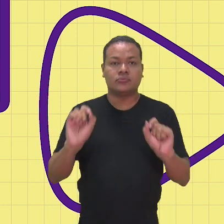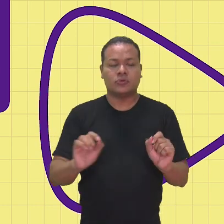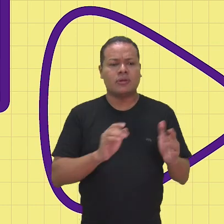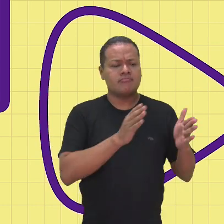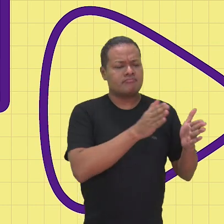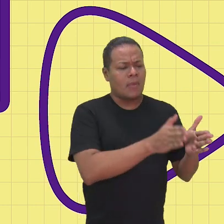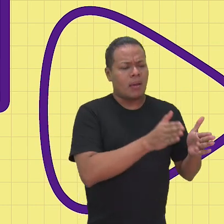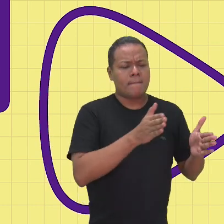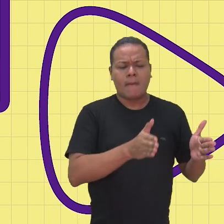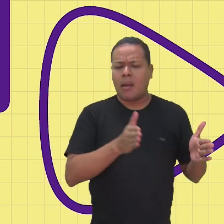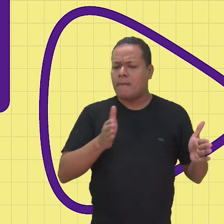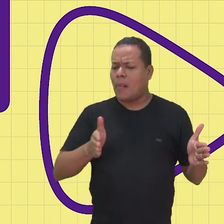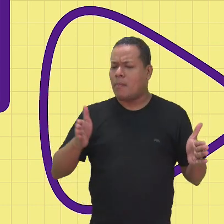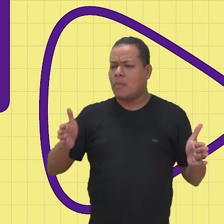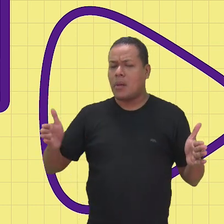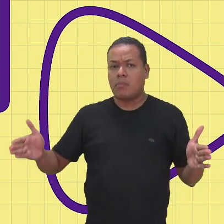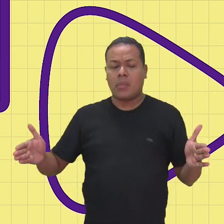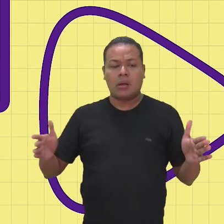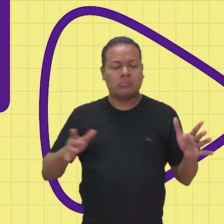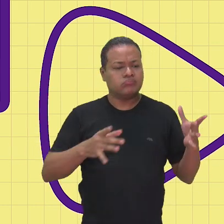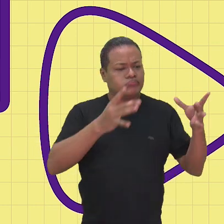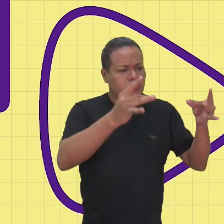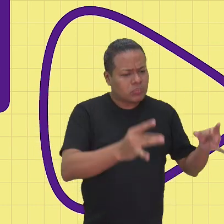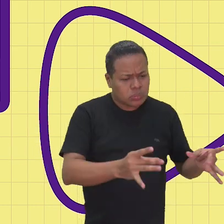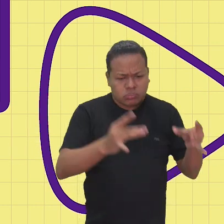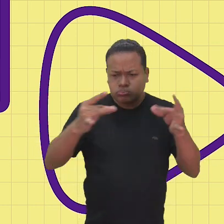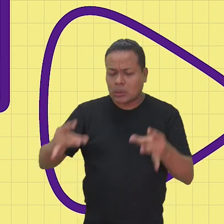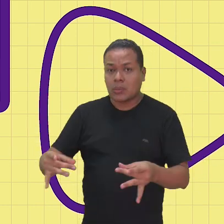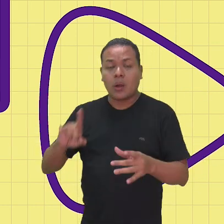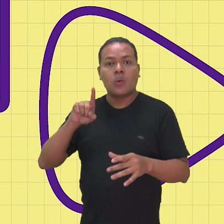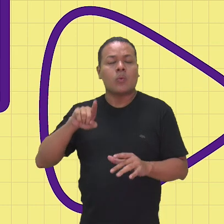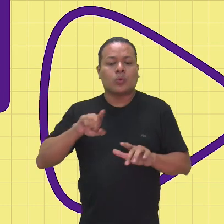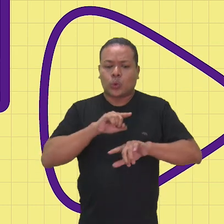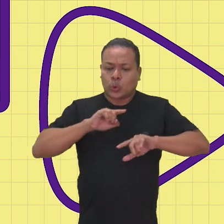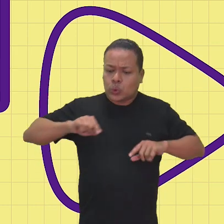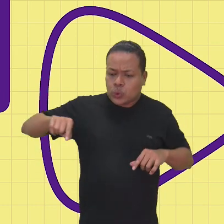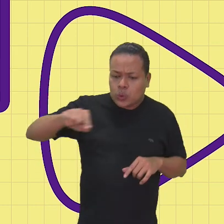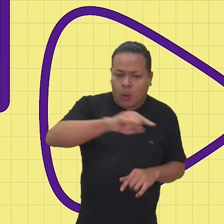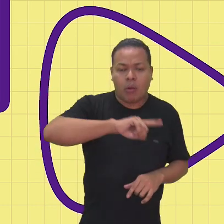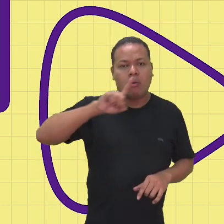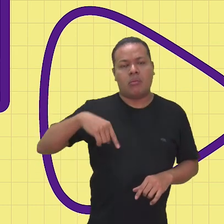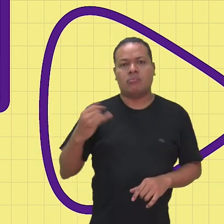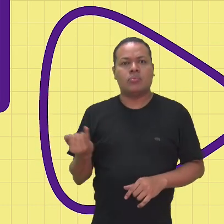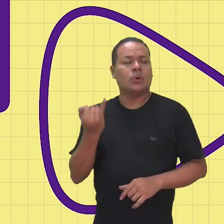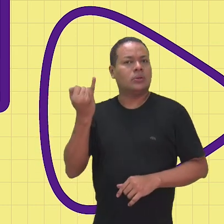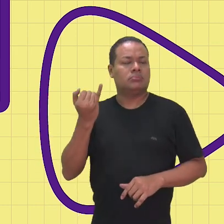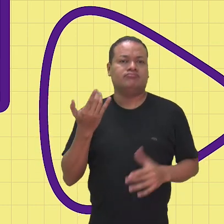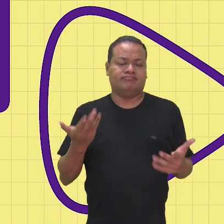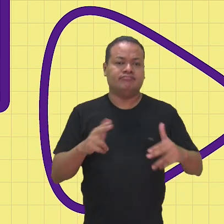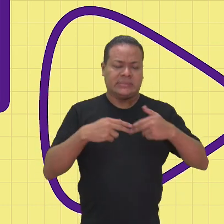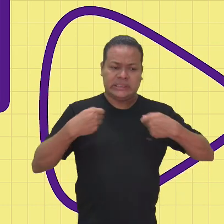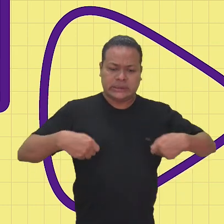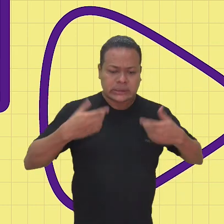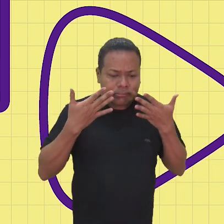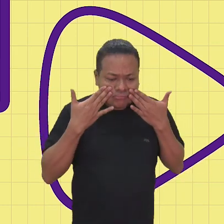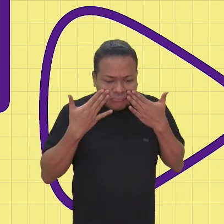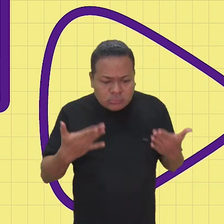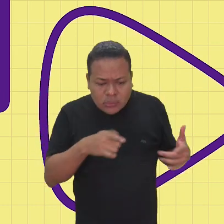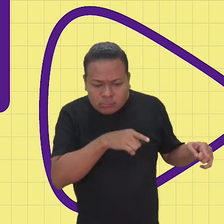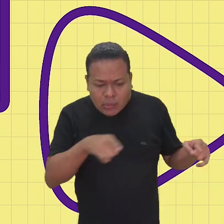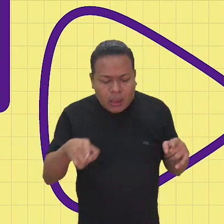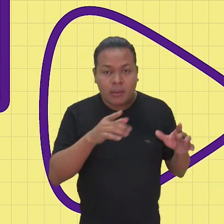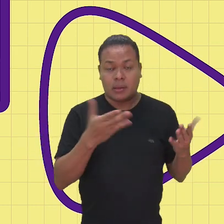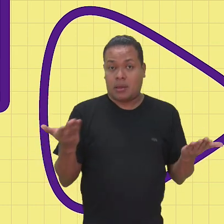cada etapa minuciosamente, ou seja, a importância de cada uma dessas etapas, beleza? E é isso que a gente